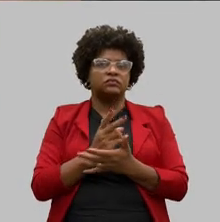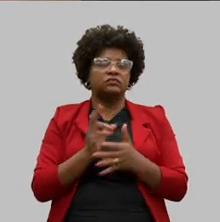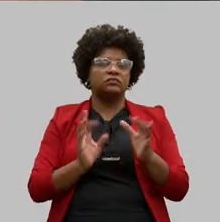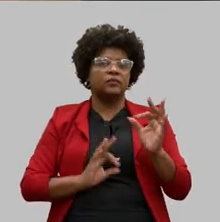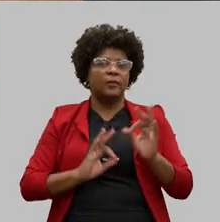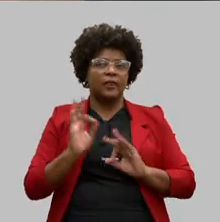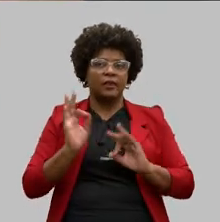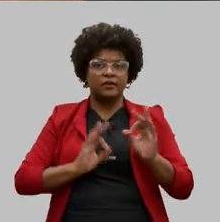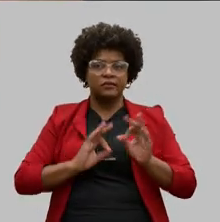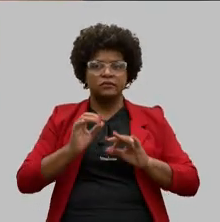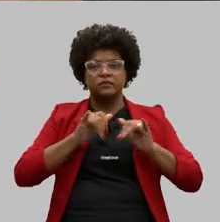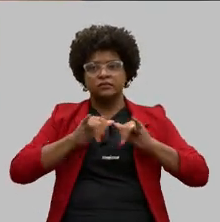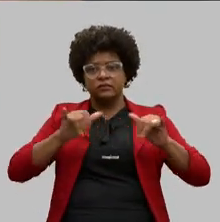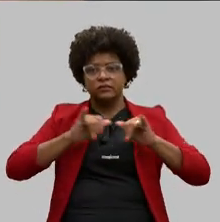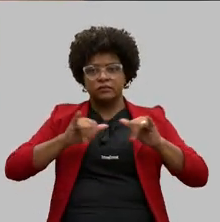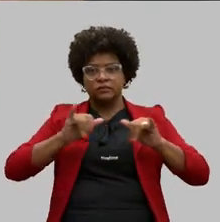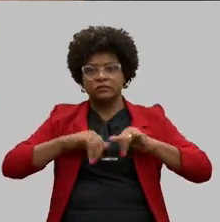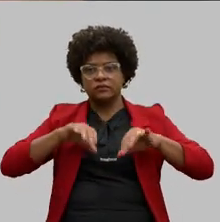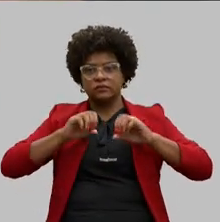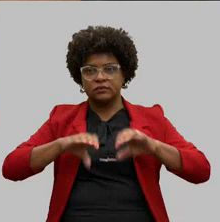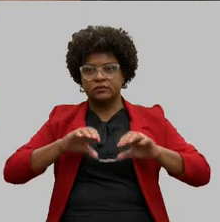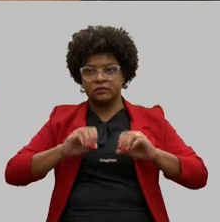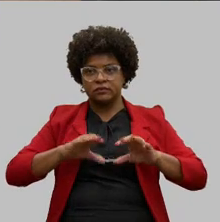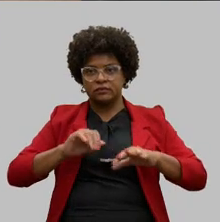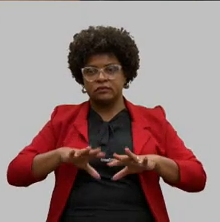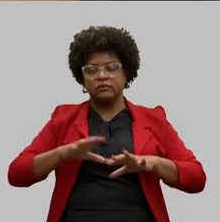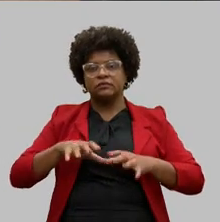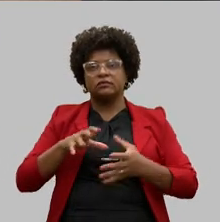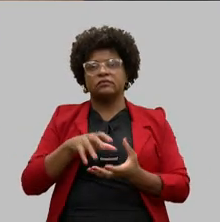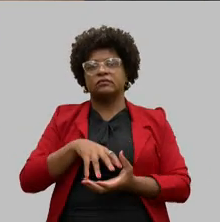educativa para o envelhecimento em Minas